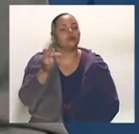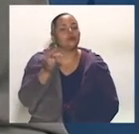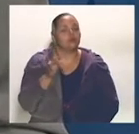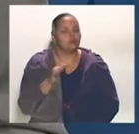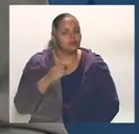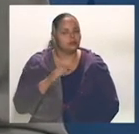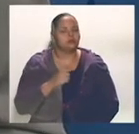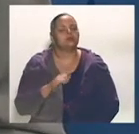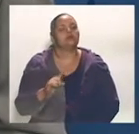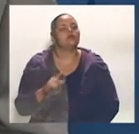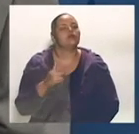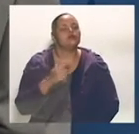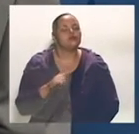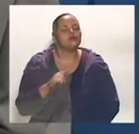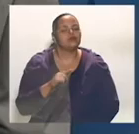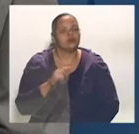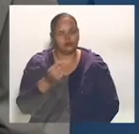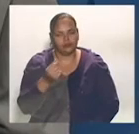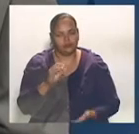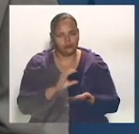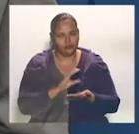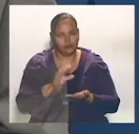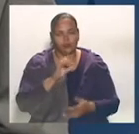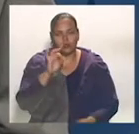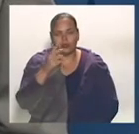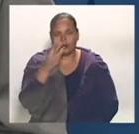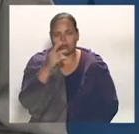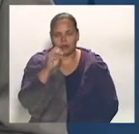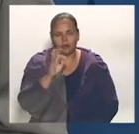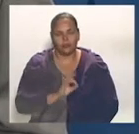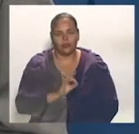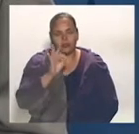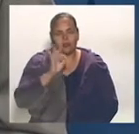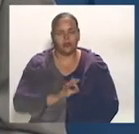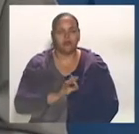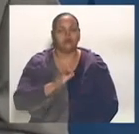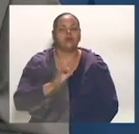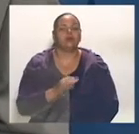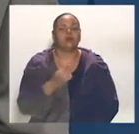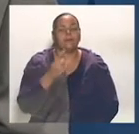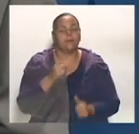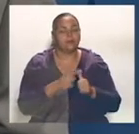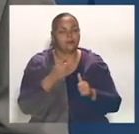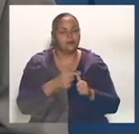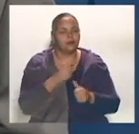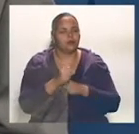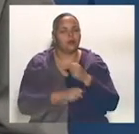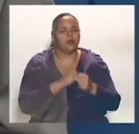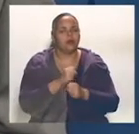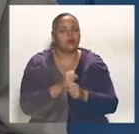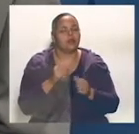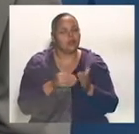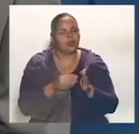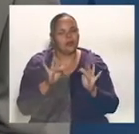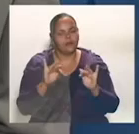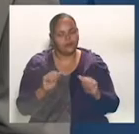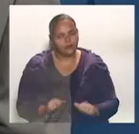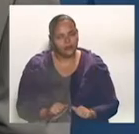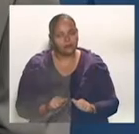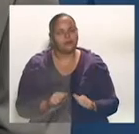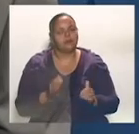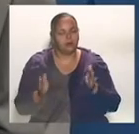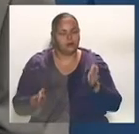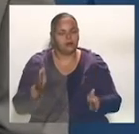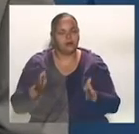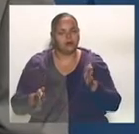futuros mandatos, só se pode antecipar 30% do primeiro ano seguinte ao fim do mandato, e